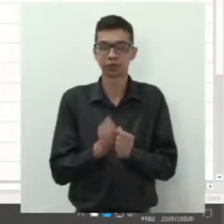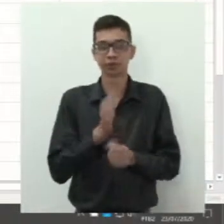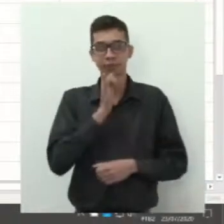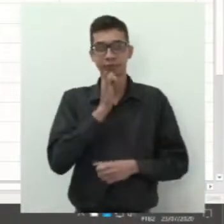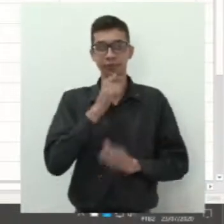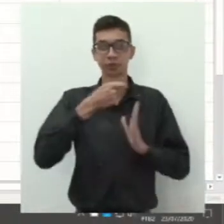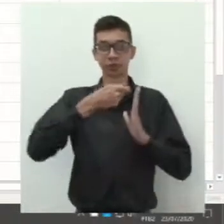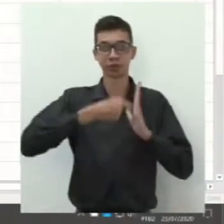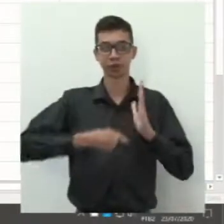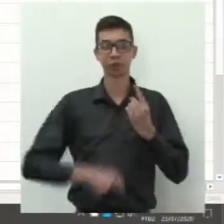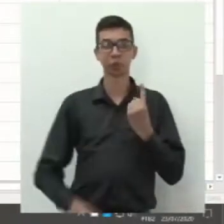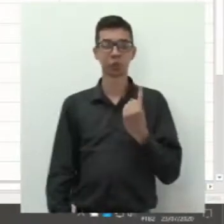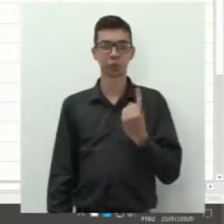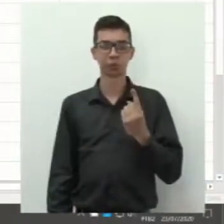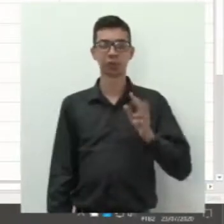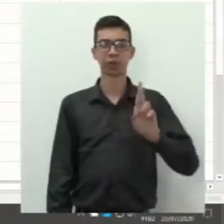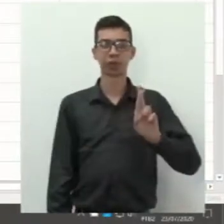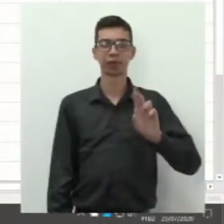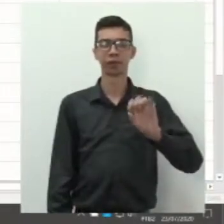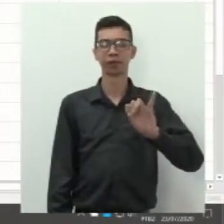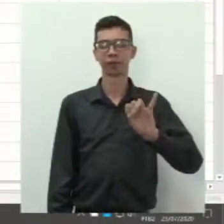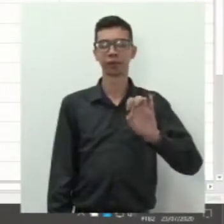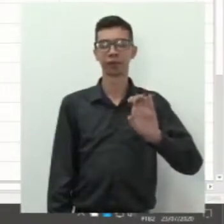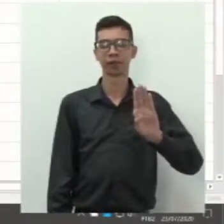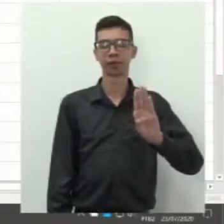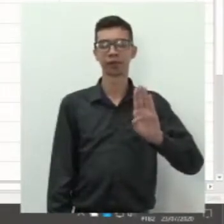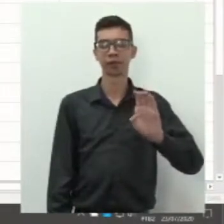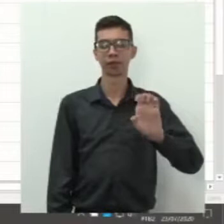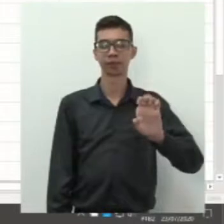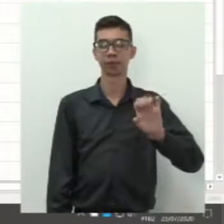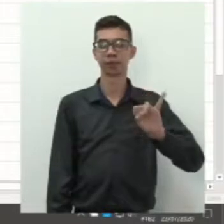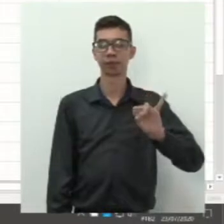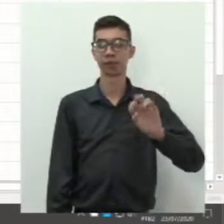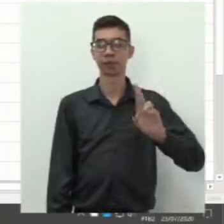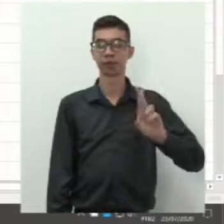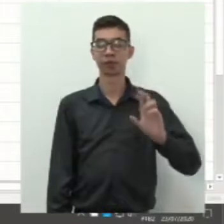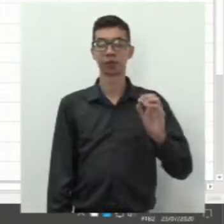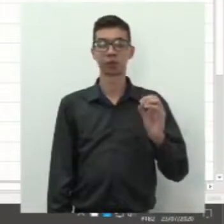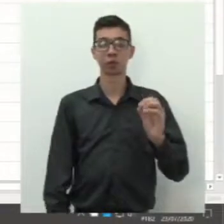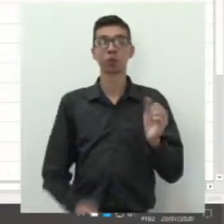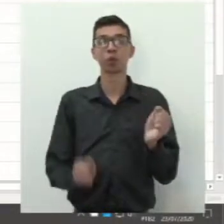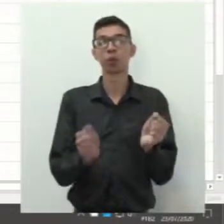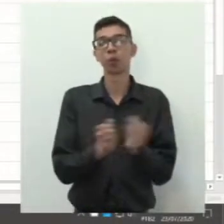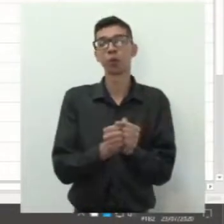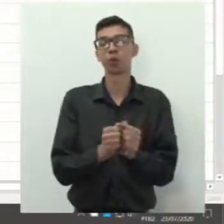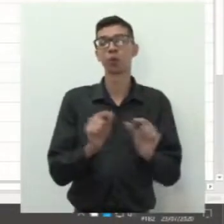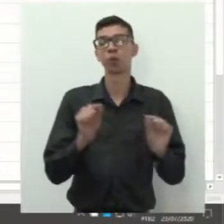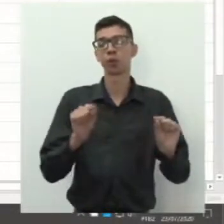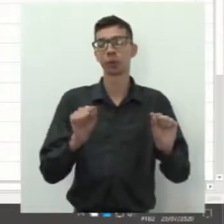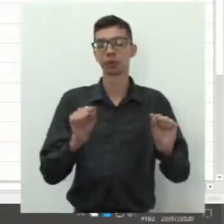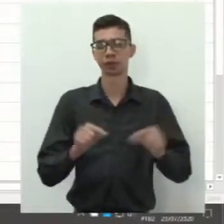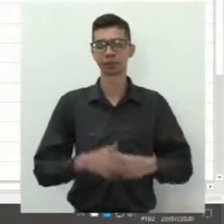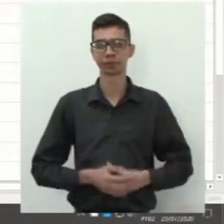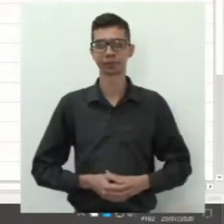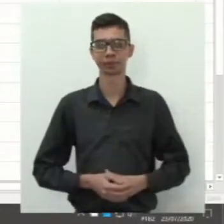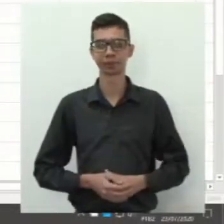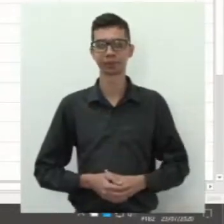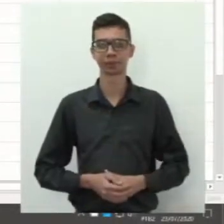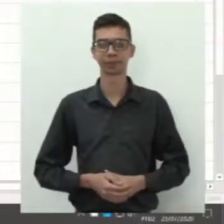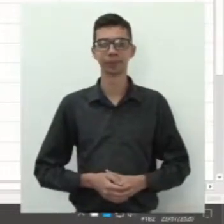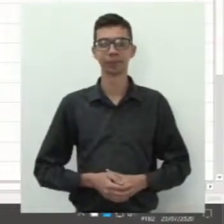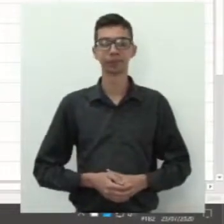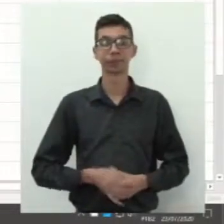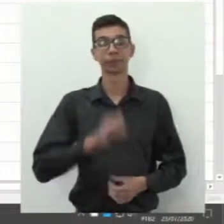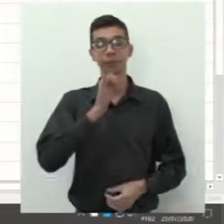1, com... Eu posso colocar, por exemplo... Se eu colocar depois do ponto e vírgula,